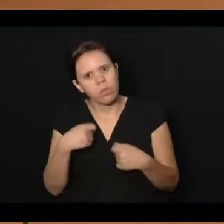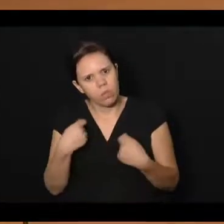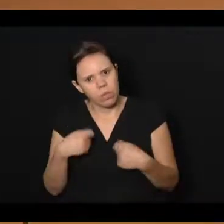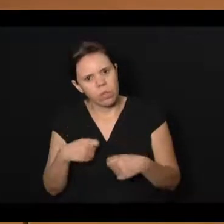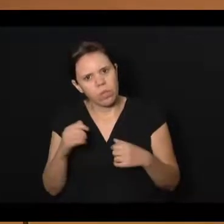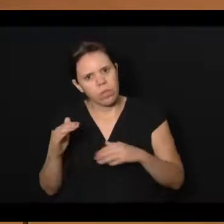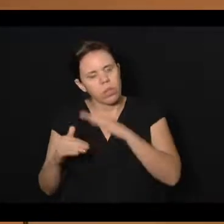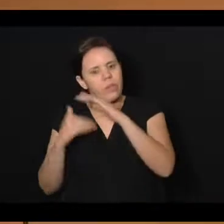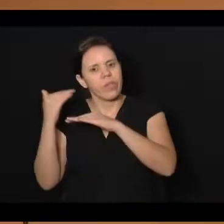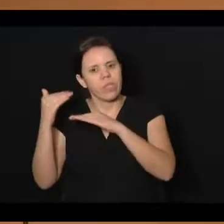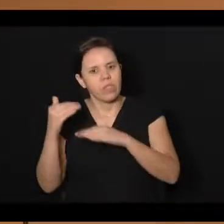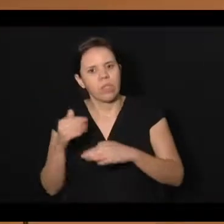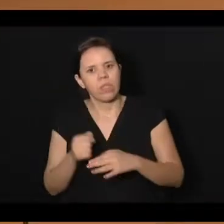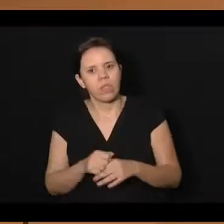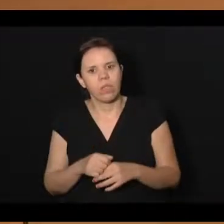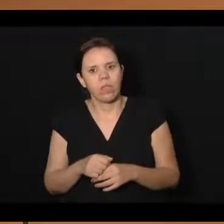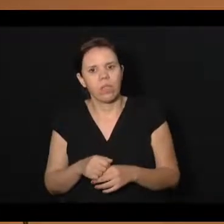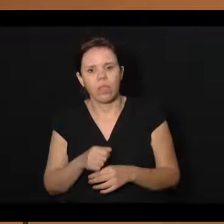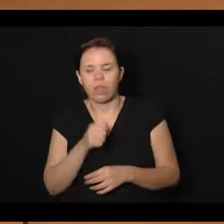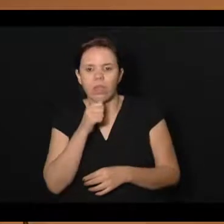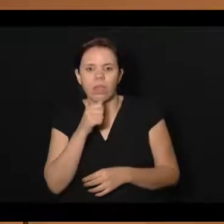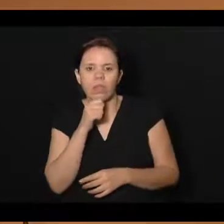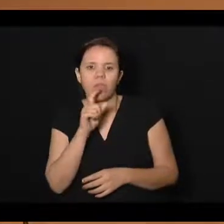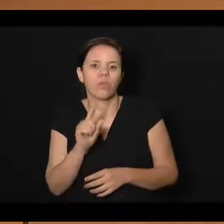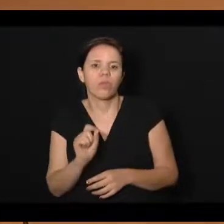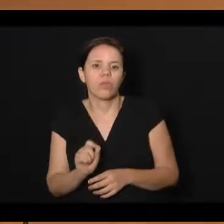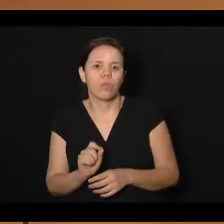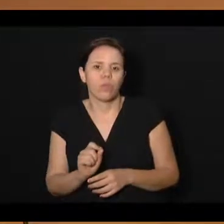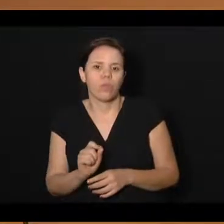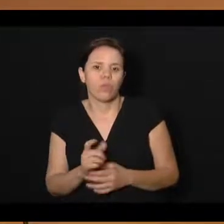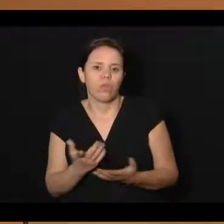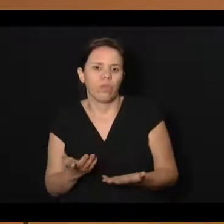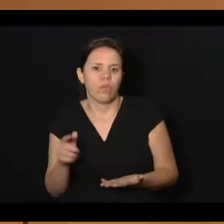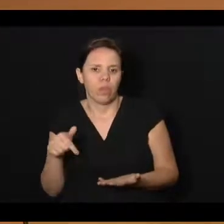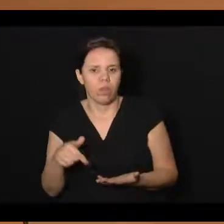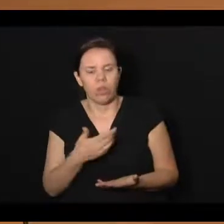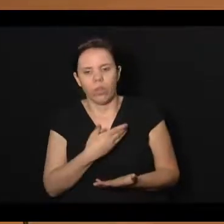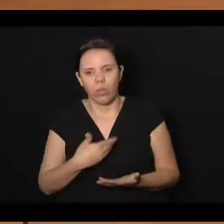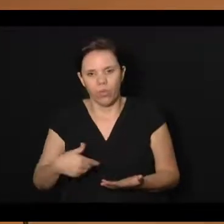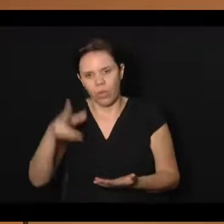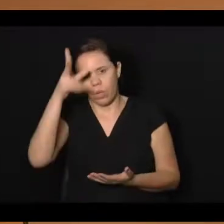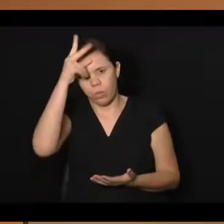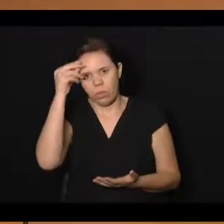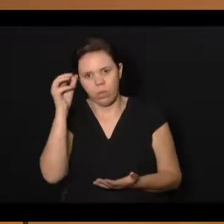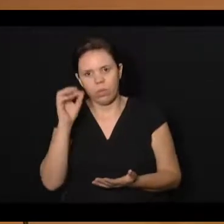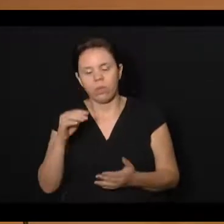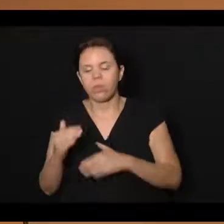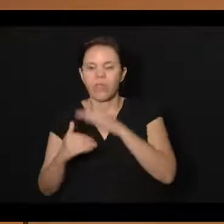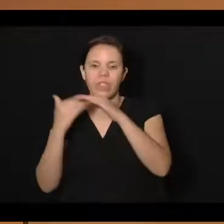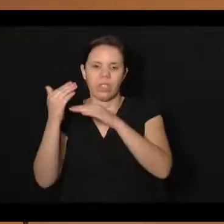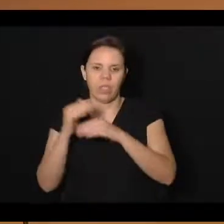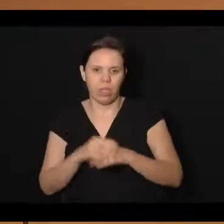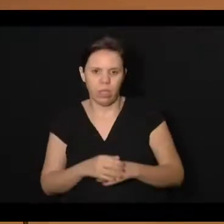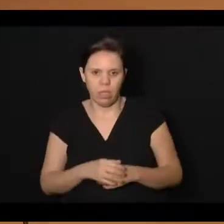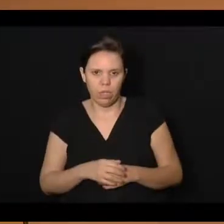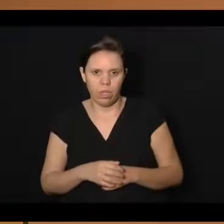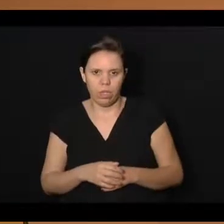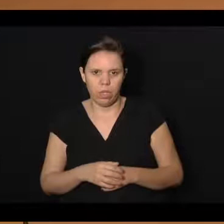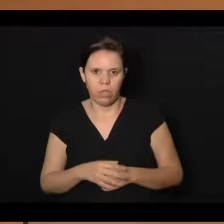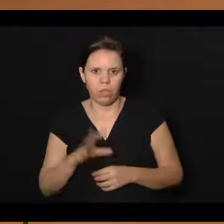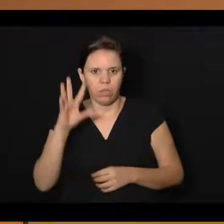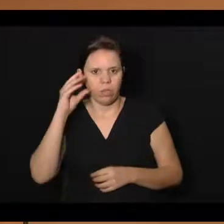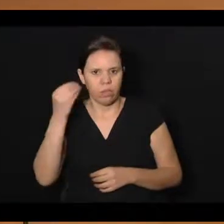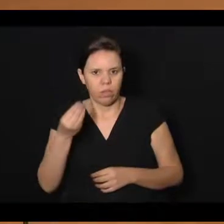avançar ainda nunes considera o diamond municipal mas a gente precisa avançar nessa nessa nesse conhecimento